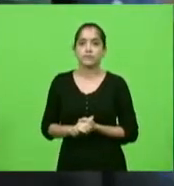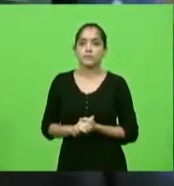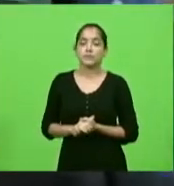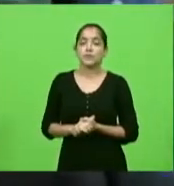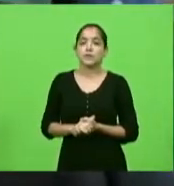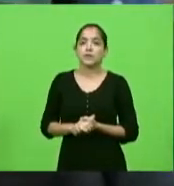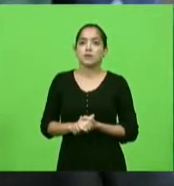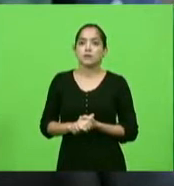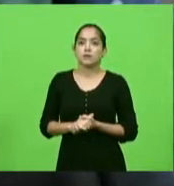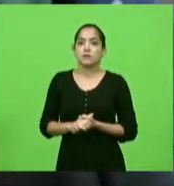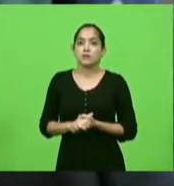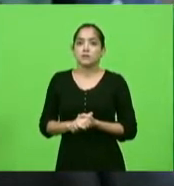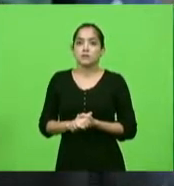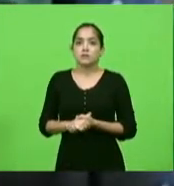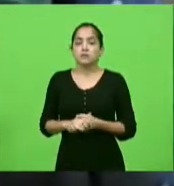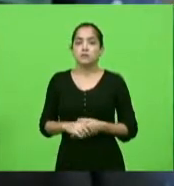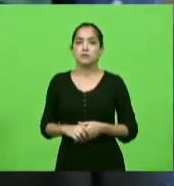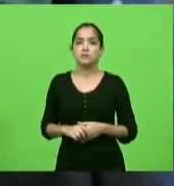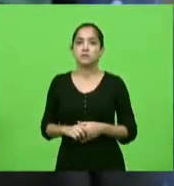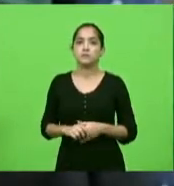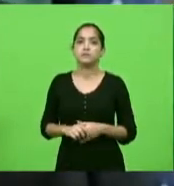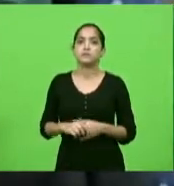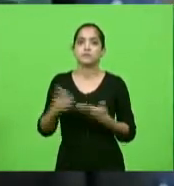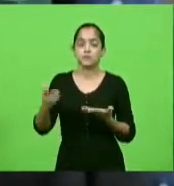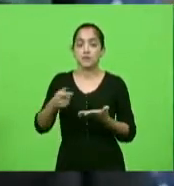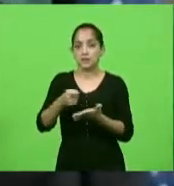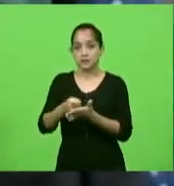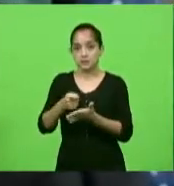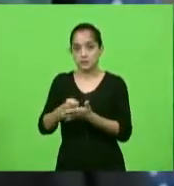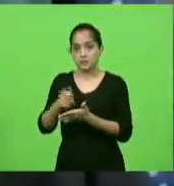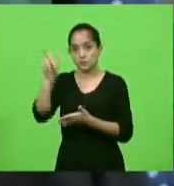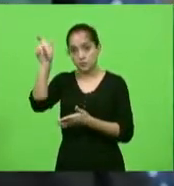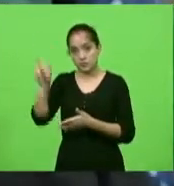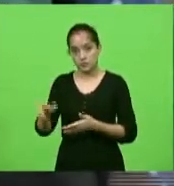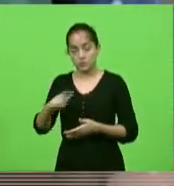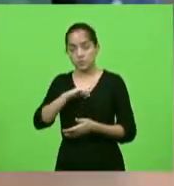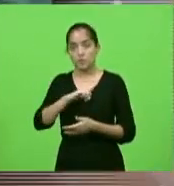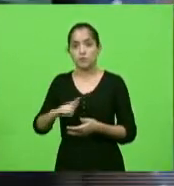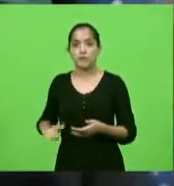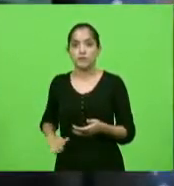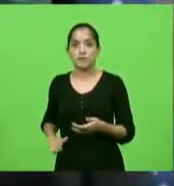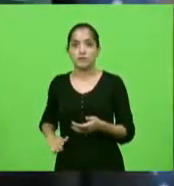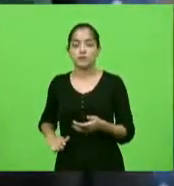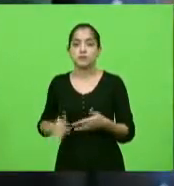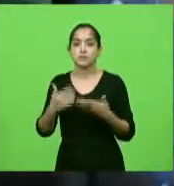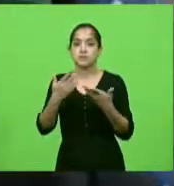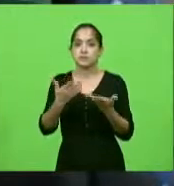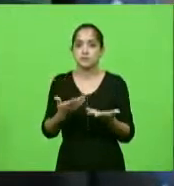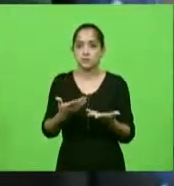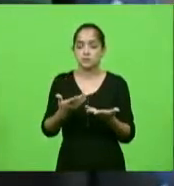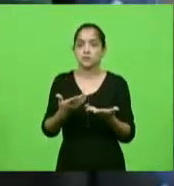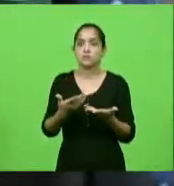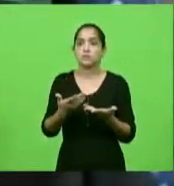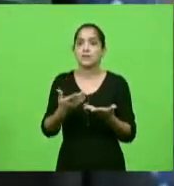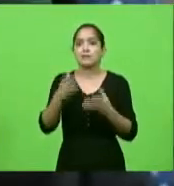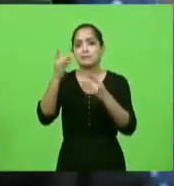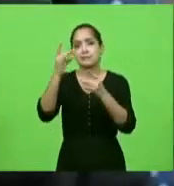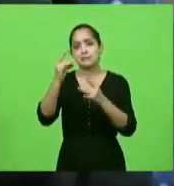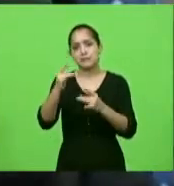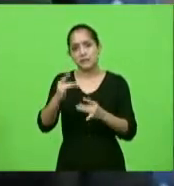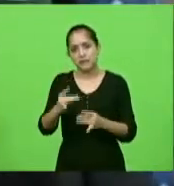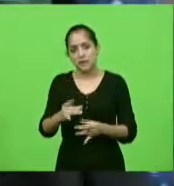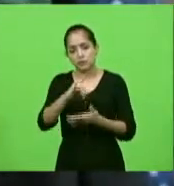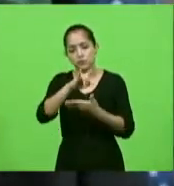De outro norte, não há como se exigir do governador Carlos Moisés da Silva a aferição sucinta e detalhada